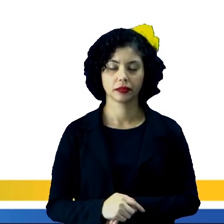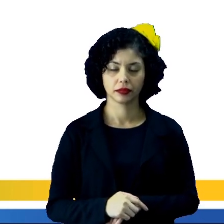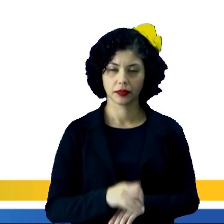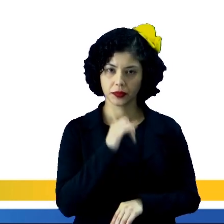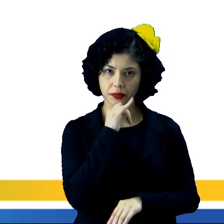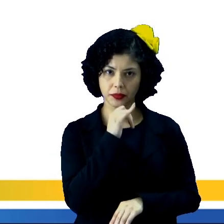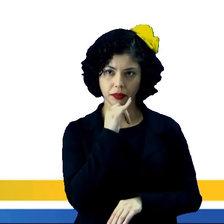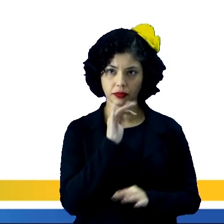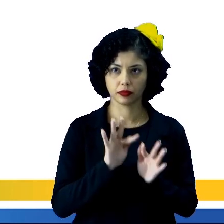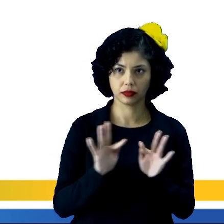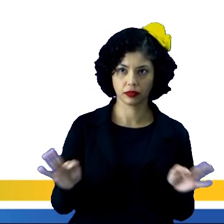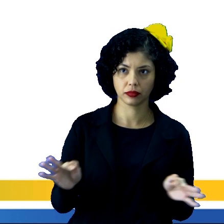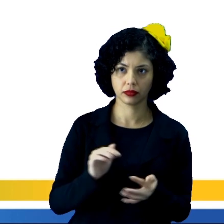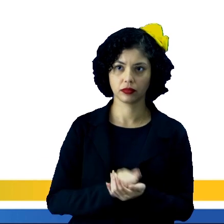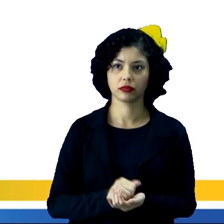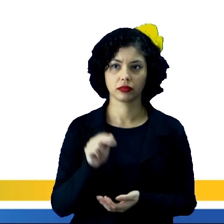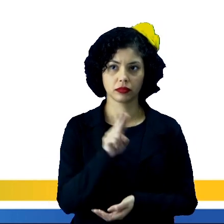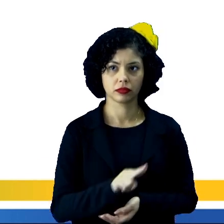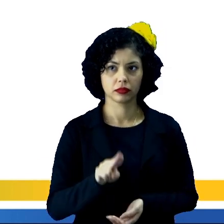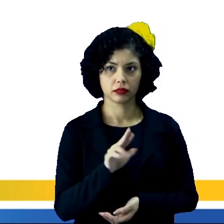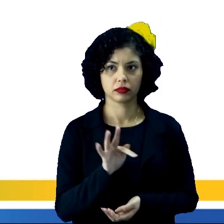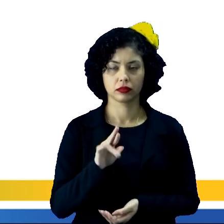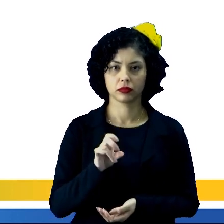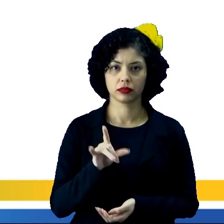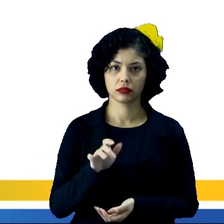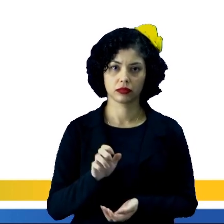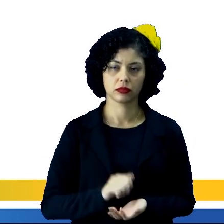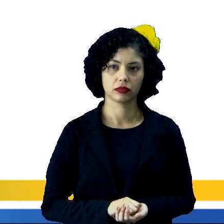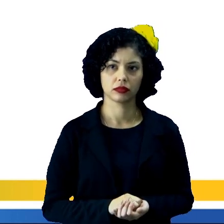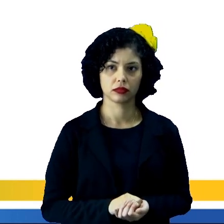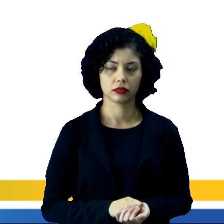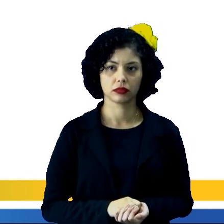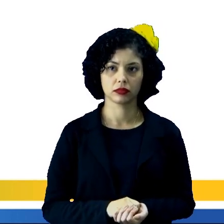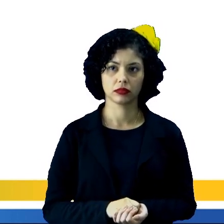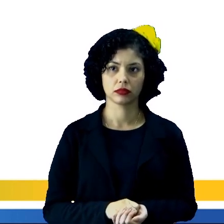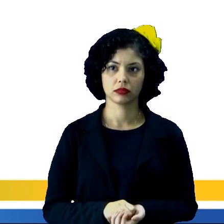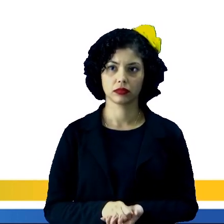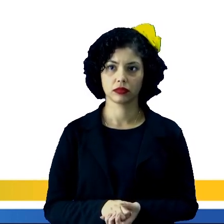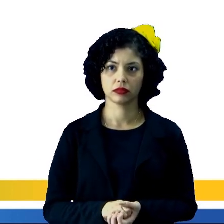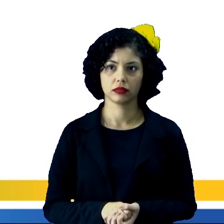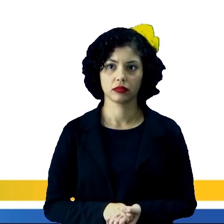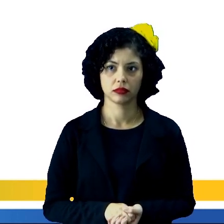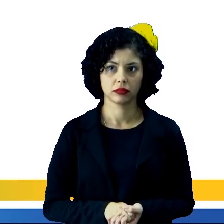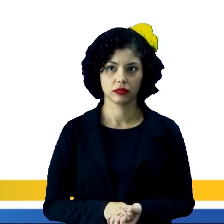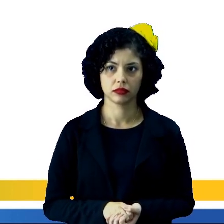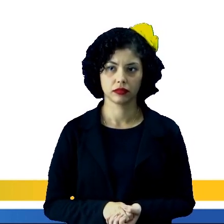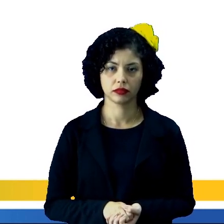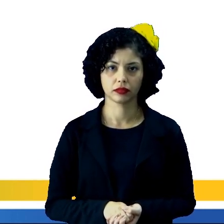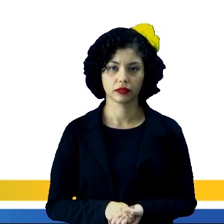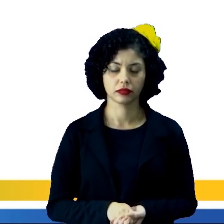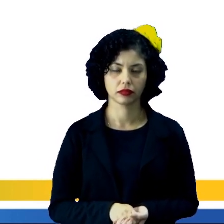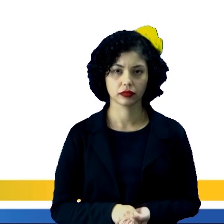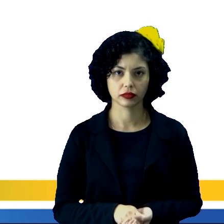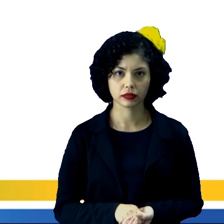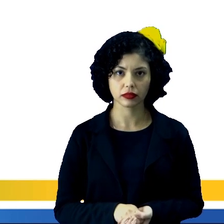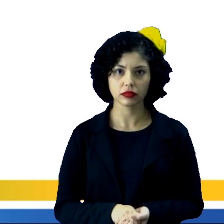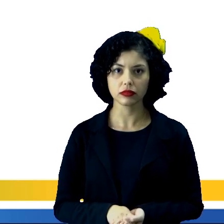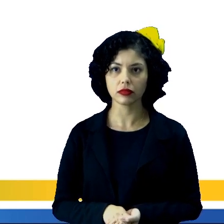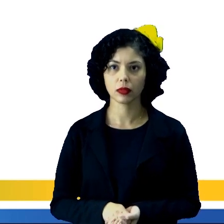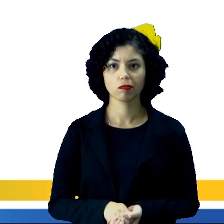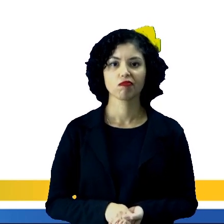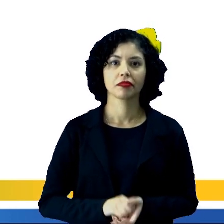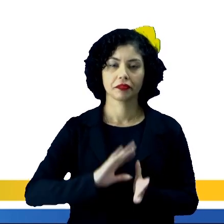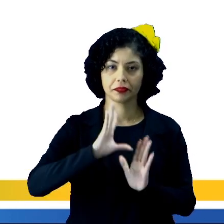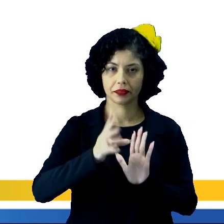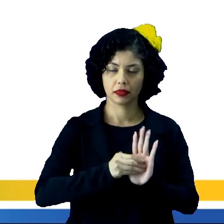Alguns exemplos de frase para falar sobre a finalidade, nós temos I put on my glasses in order to see better.